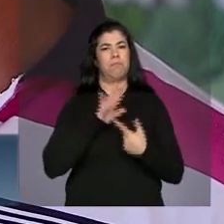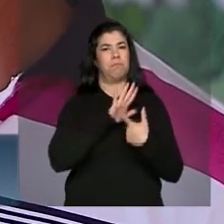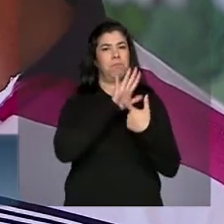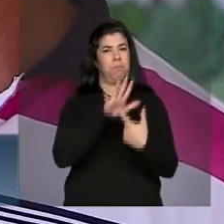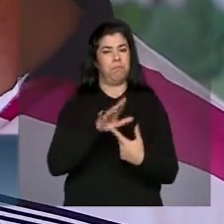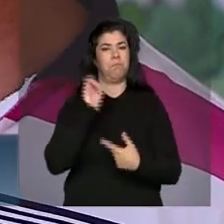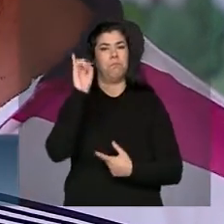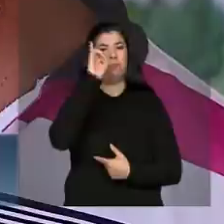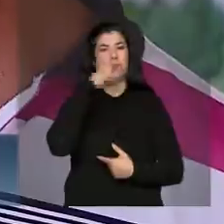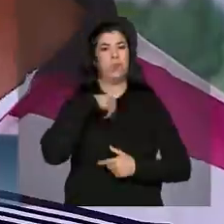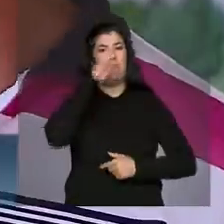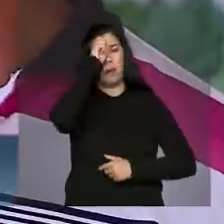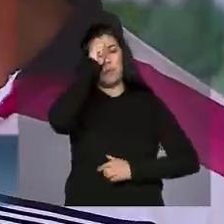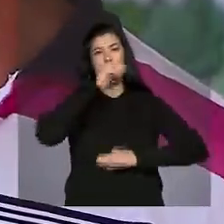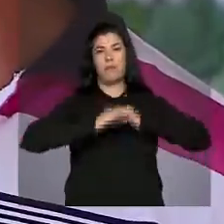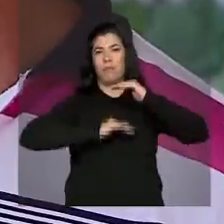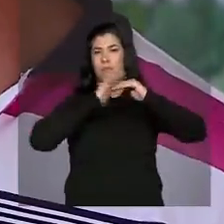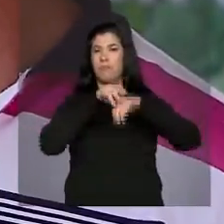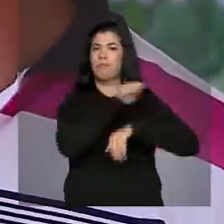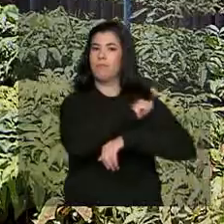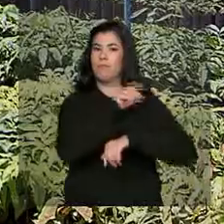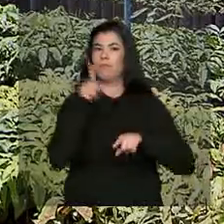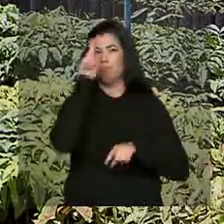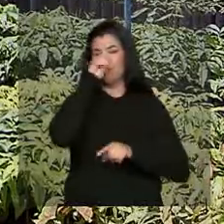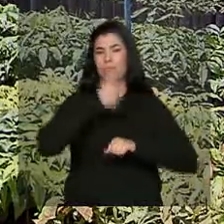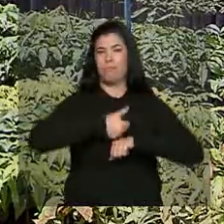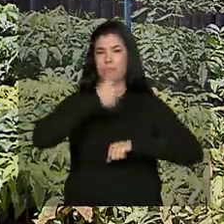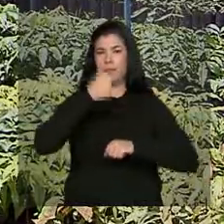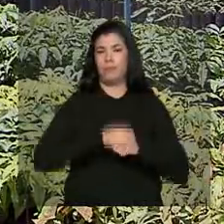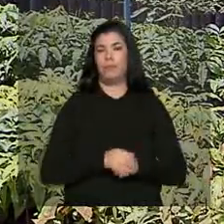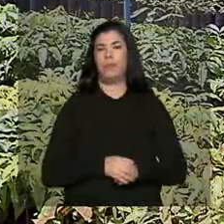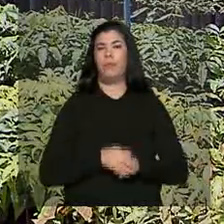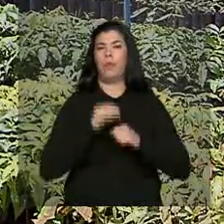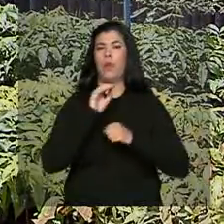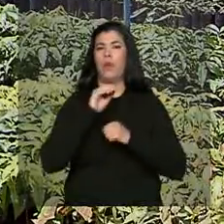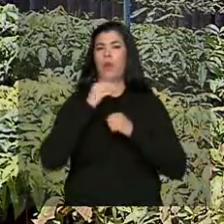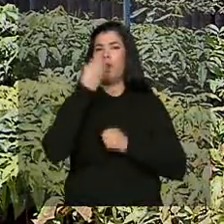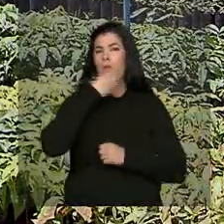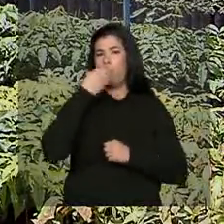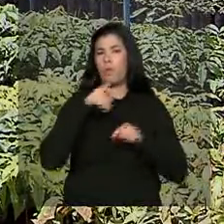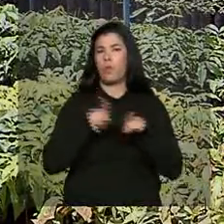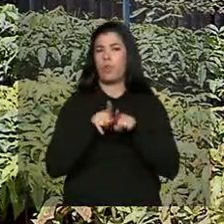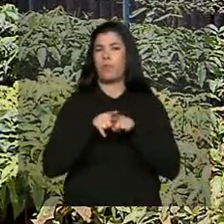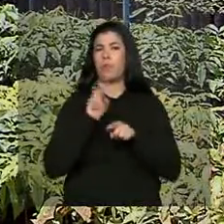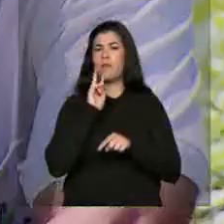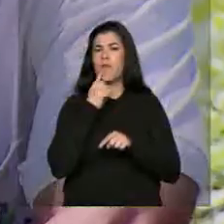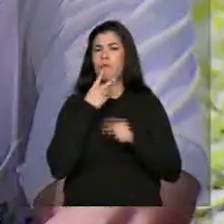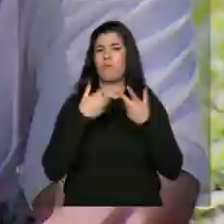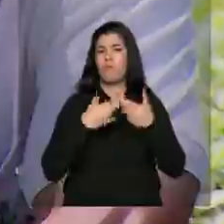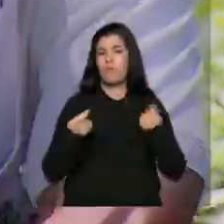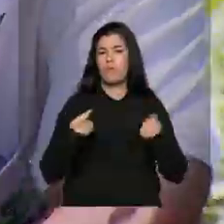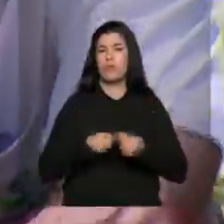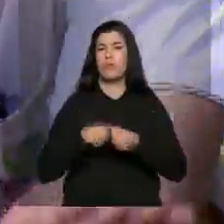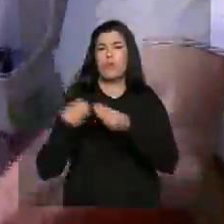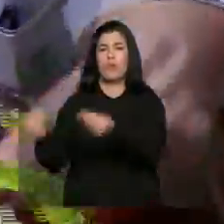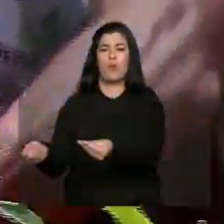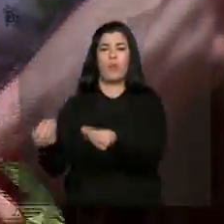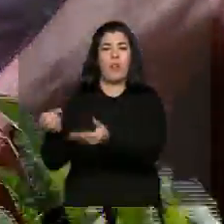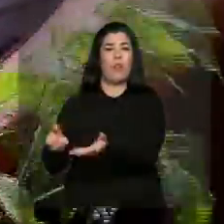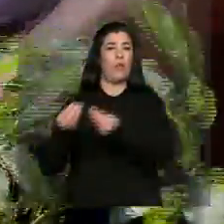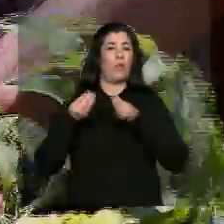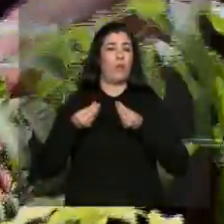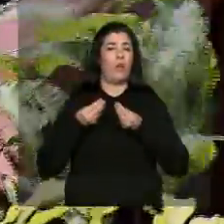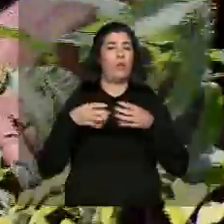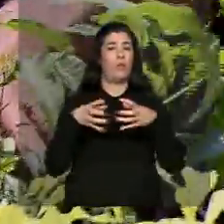muito grande na aprendizagem deles também no dia a dia. As frutas e verduras usadas na alimentação das crianças são doadas pela